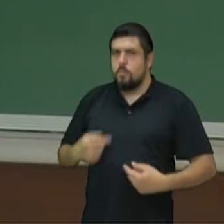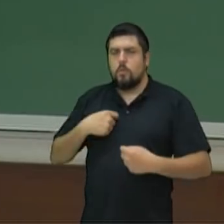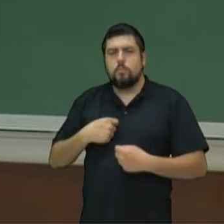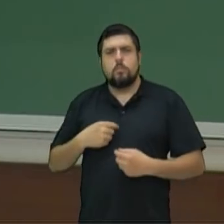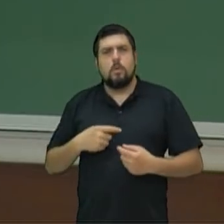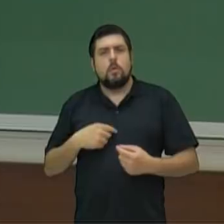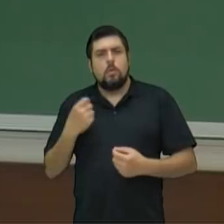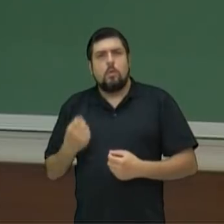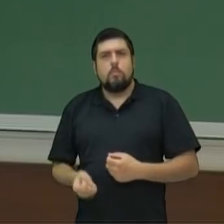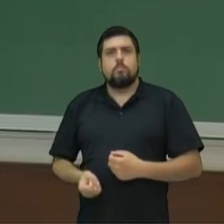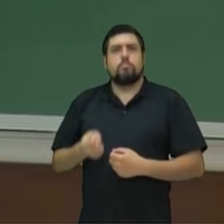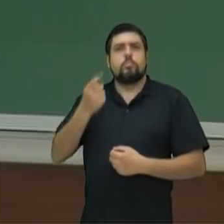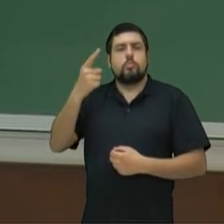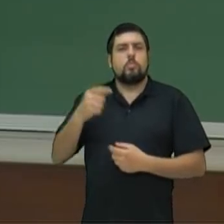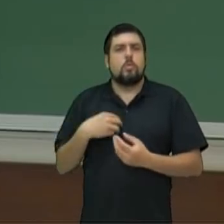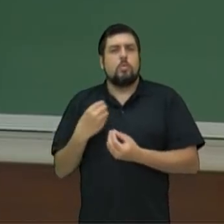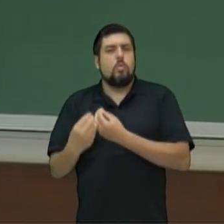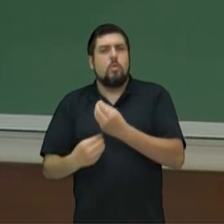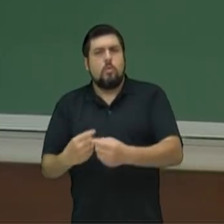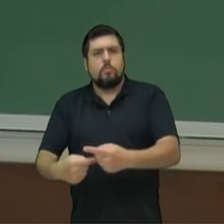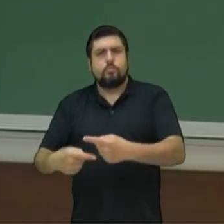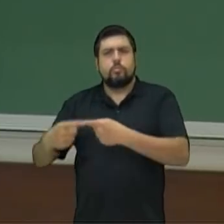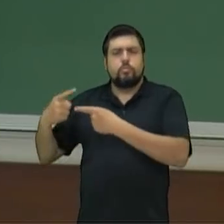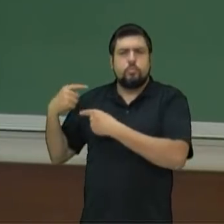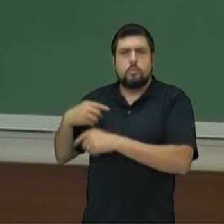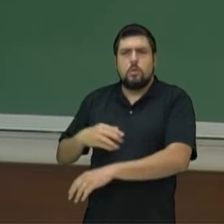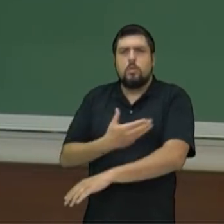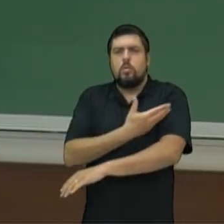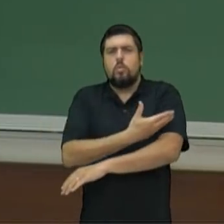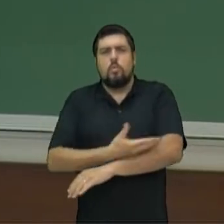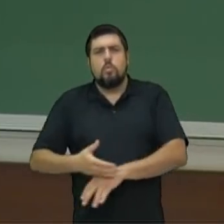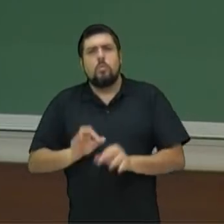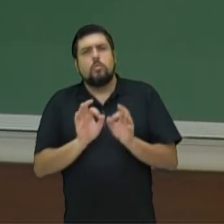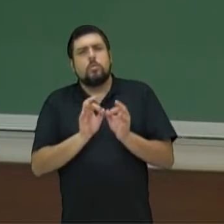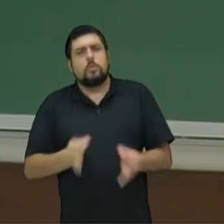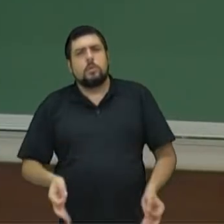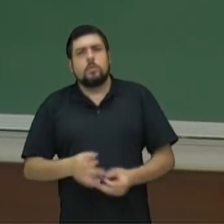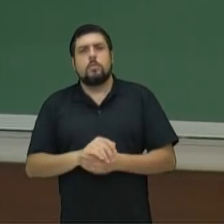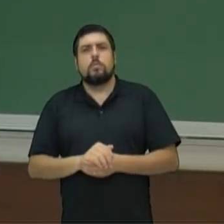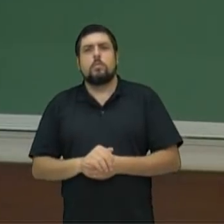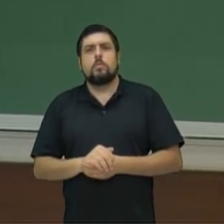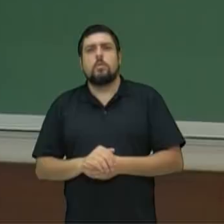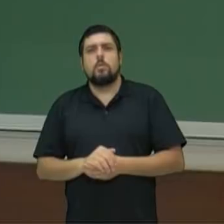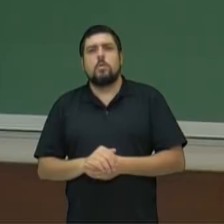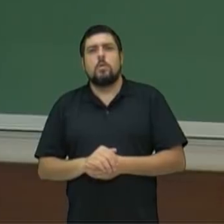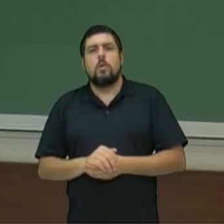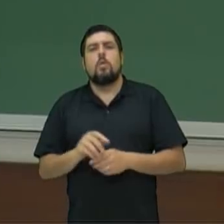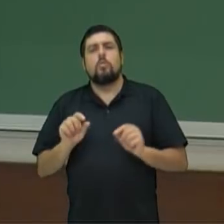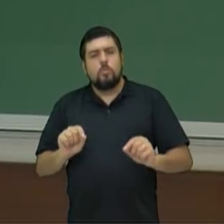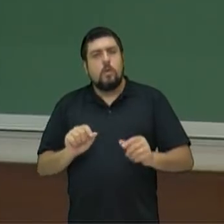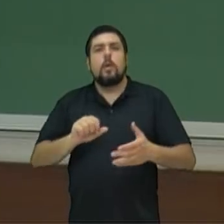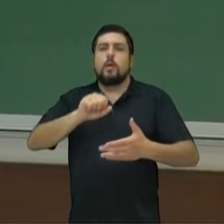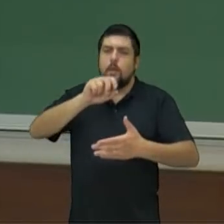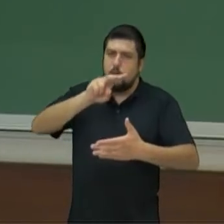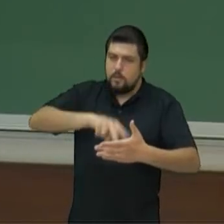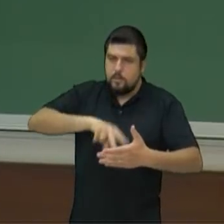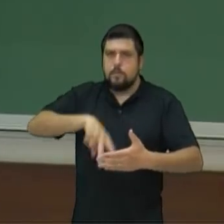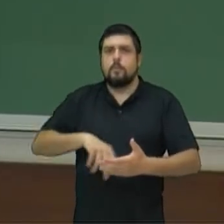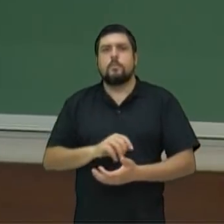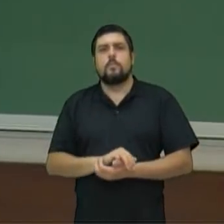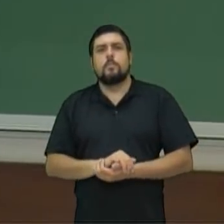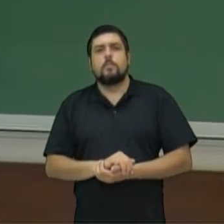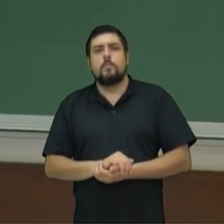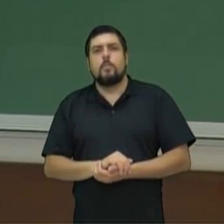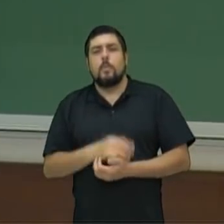este simples e ancestral hábito pode ter. Qual que é o simples e ancestral hábito? O poder da leitura, certo? E qual